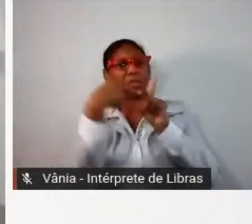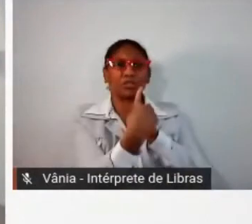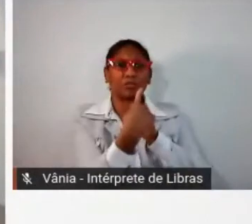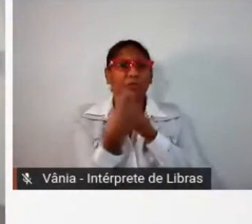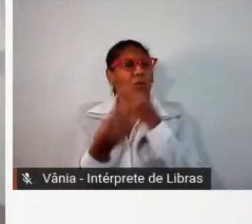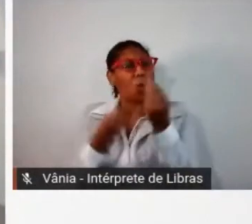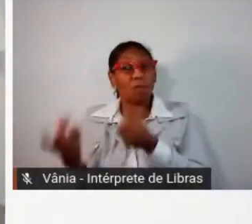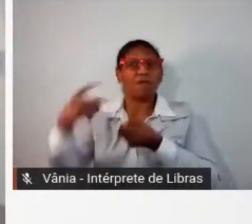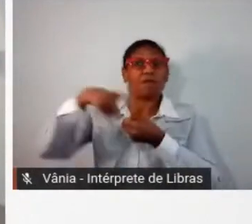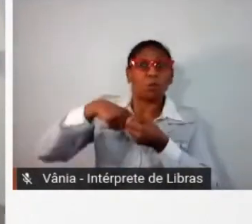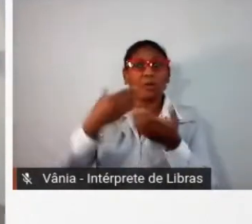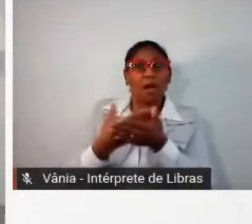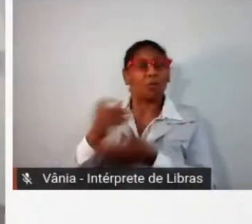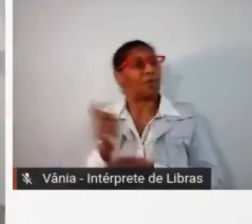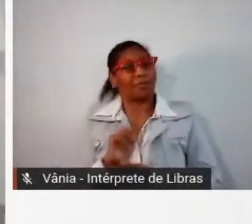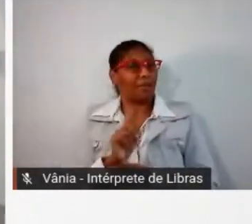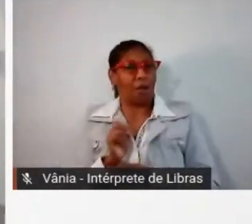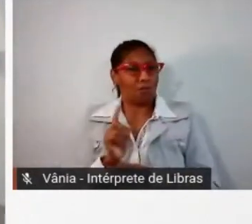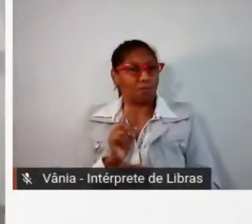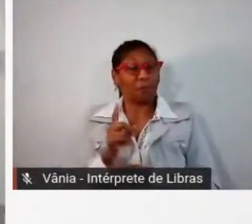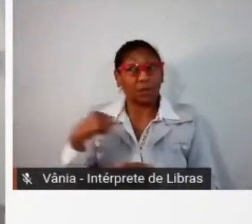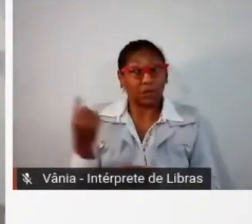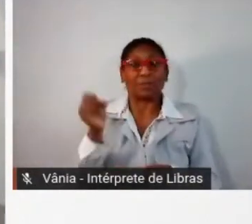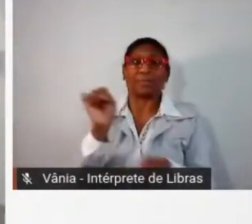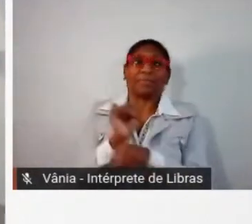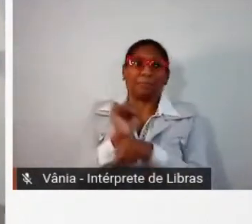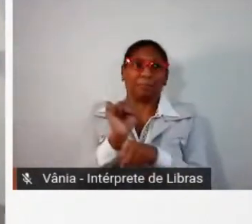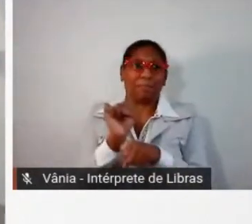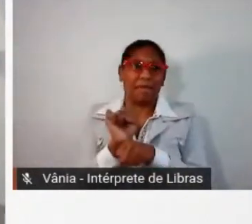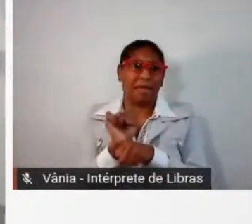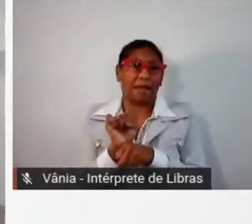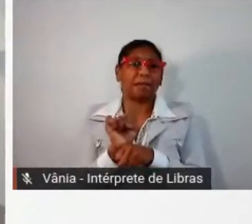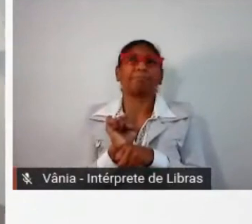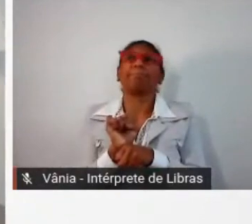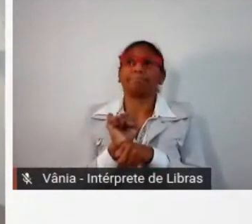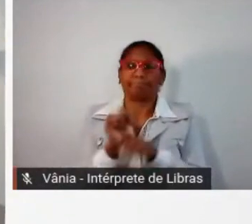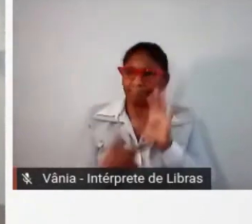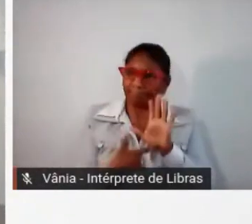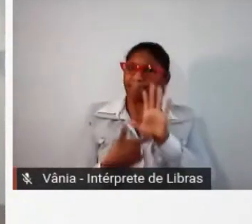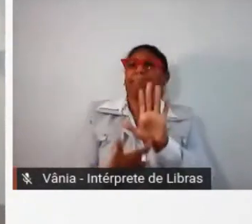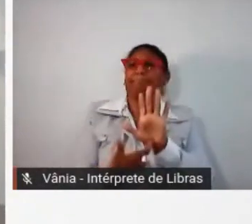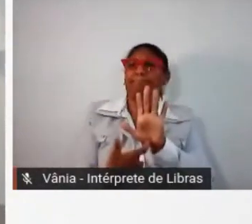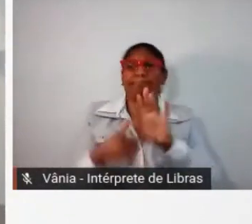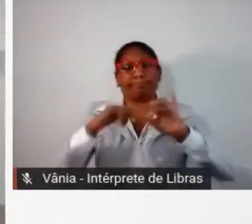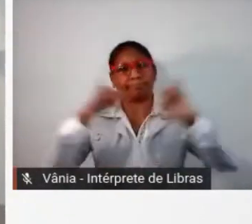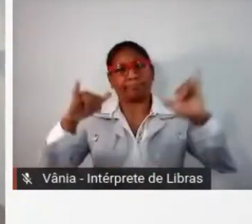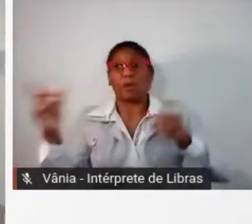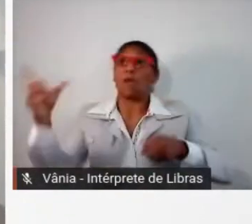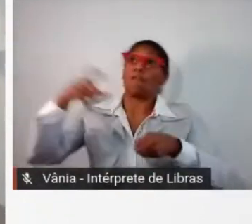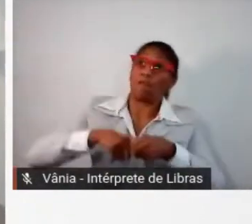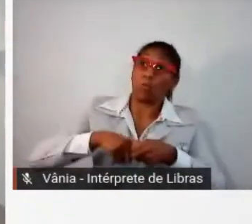do retorno às aulas, e a gente espera, com isso, né, consolidar uma posição sobre retorno ou não nas